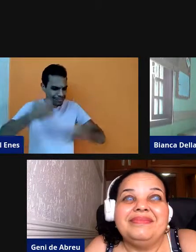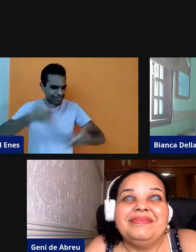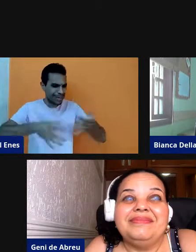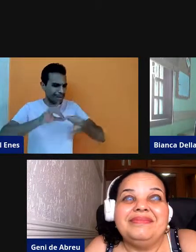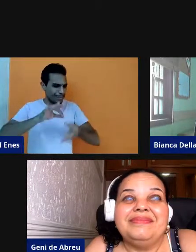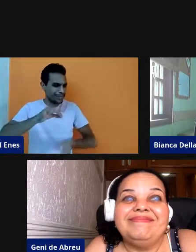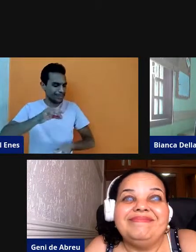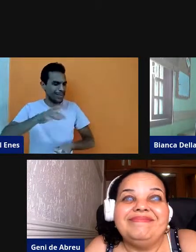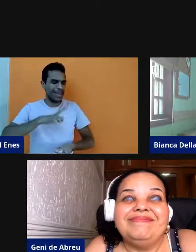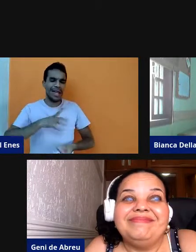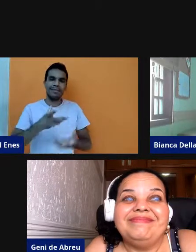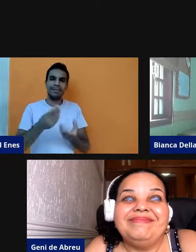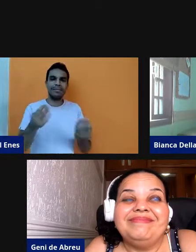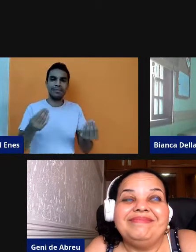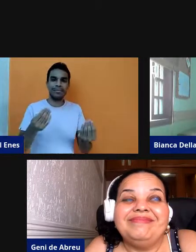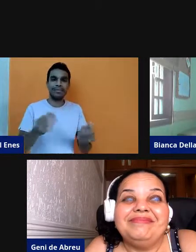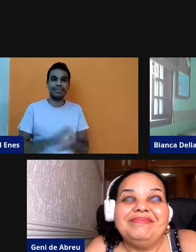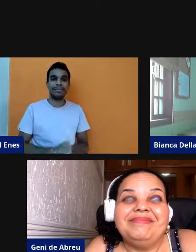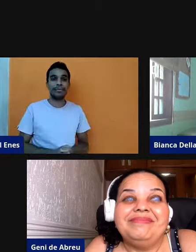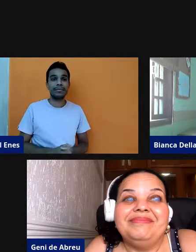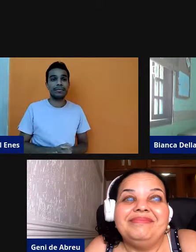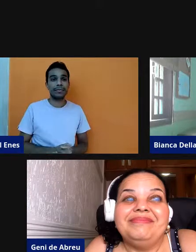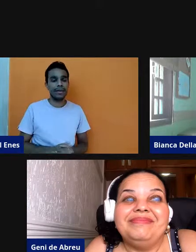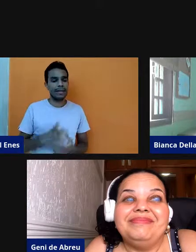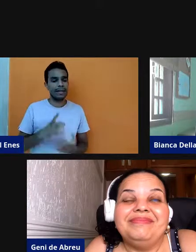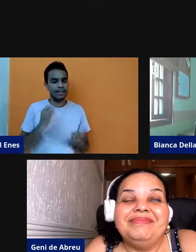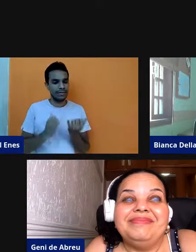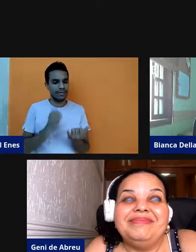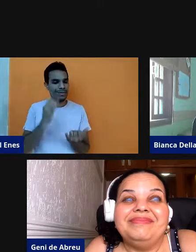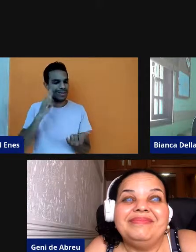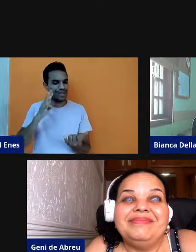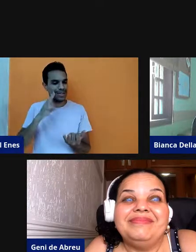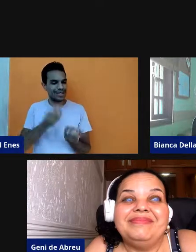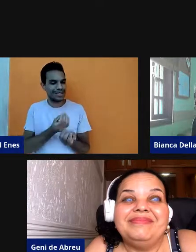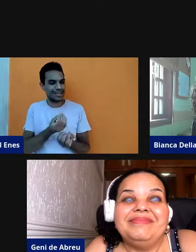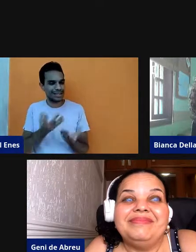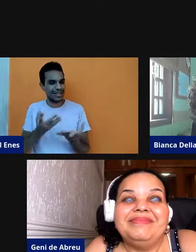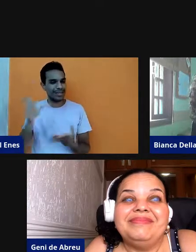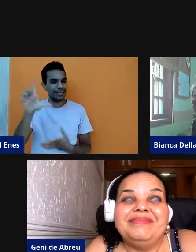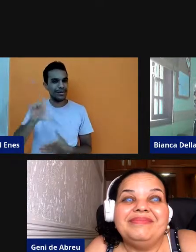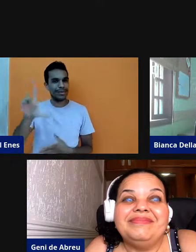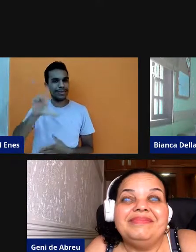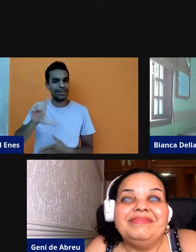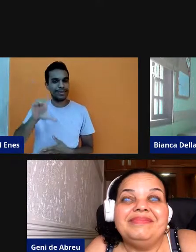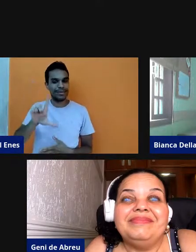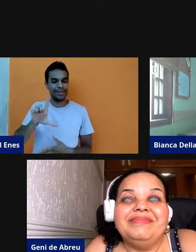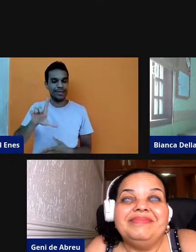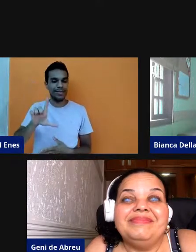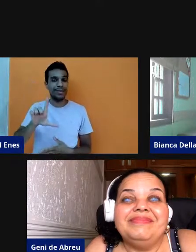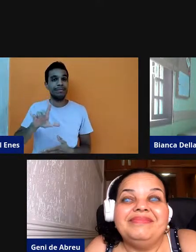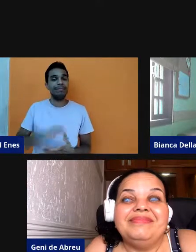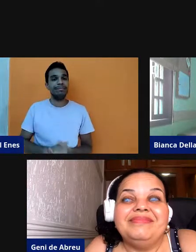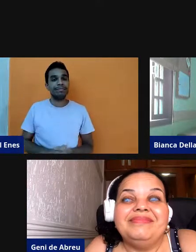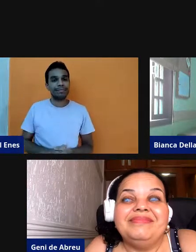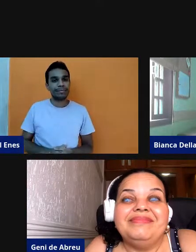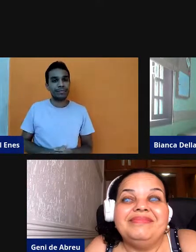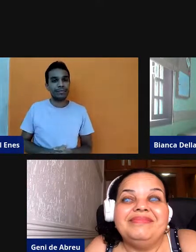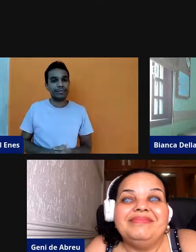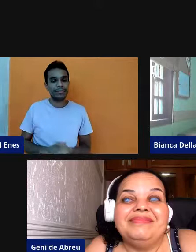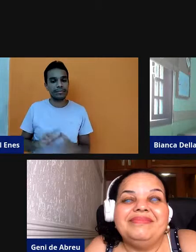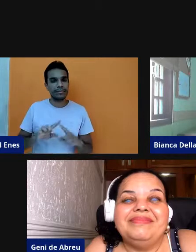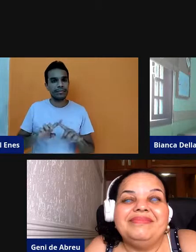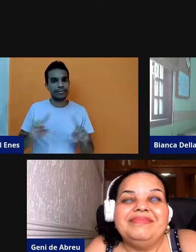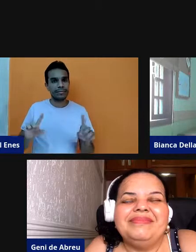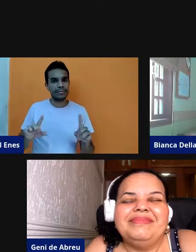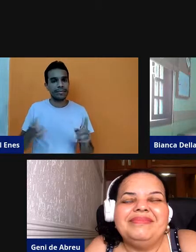vão trazer muitas informações bacanas para vocês sobre literatura, João Cabral de Melo Neto e a Clarice Lispector, mas elas que são boas para